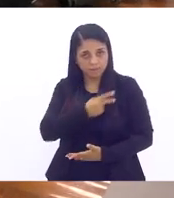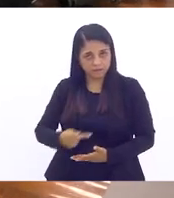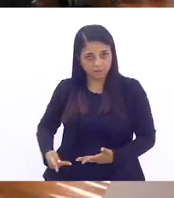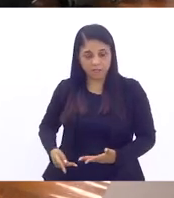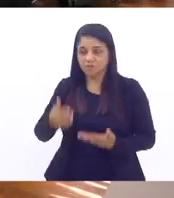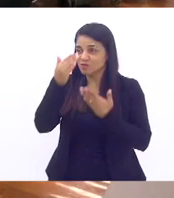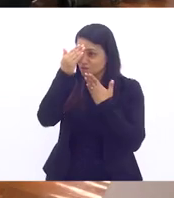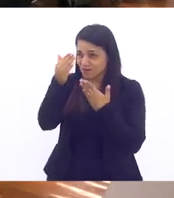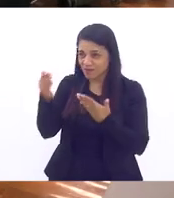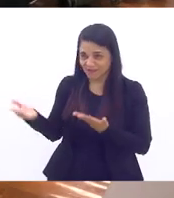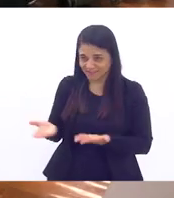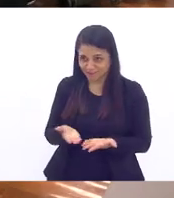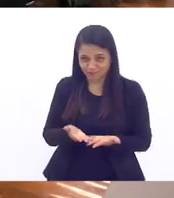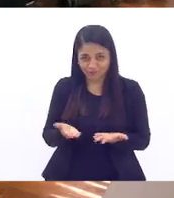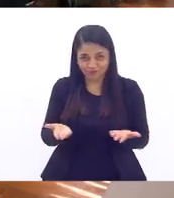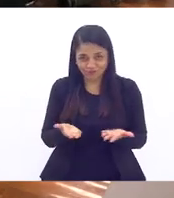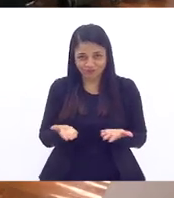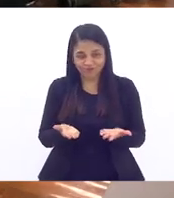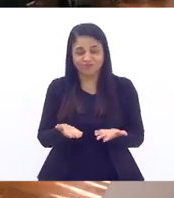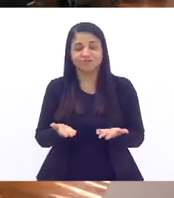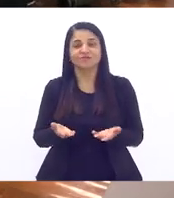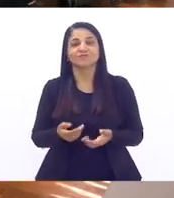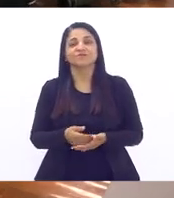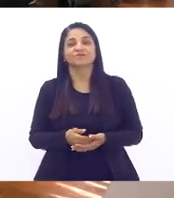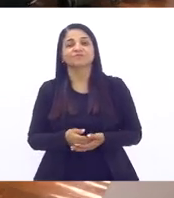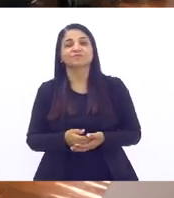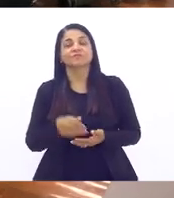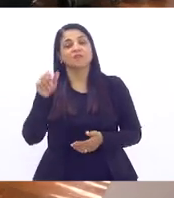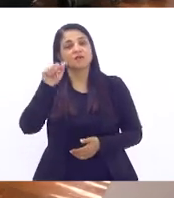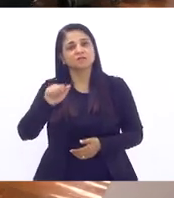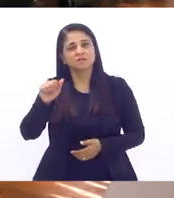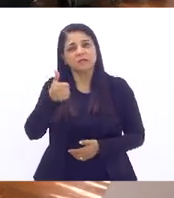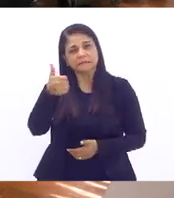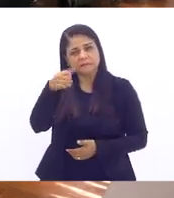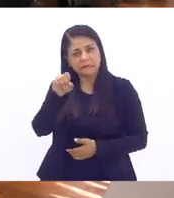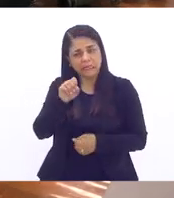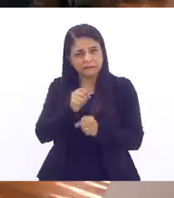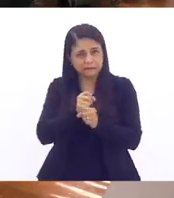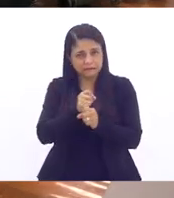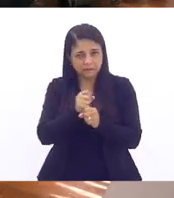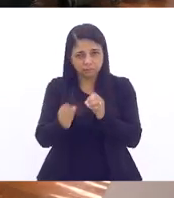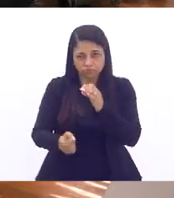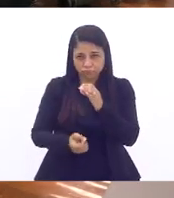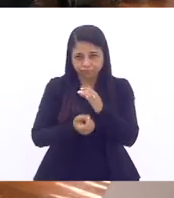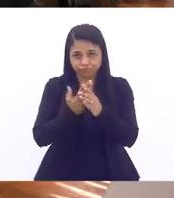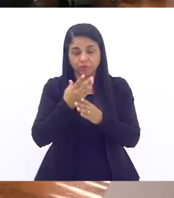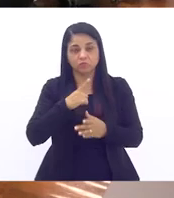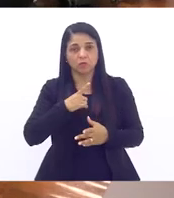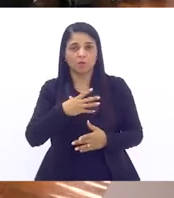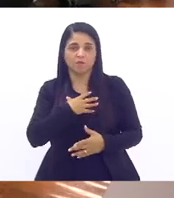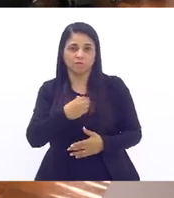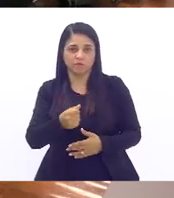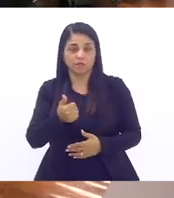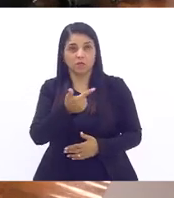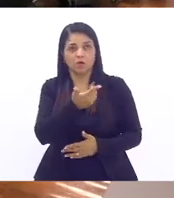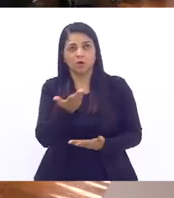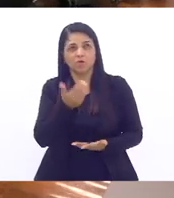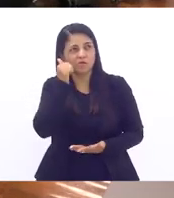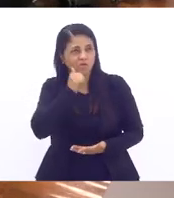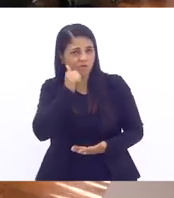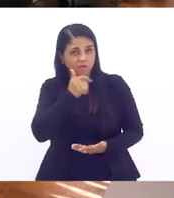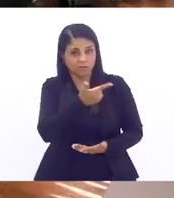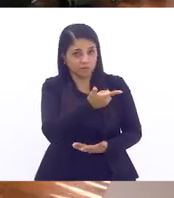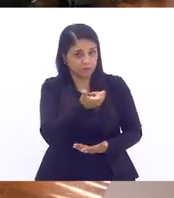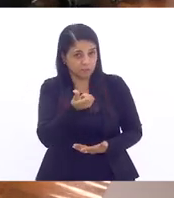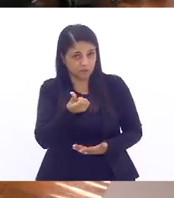agora Associação ela existe há 10 anos eu tenho uma filha com 26 anos como já foi